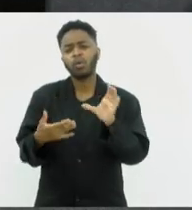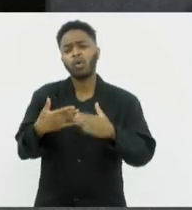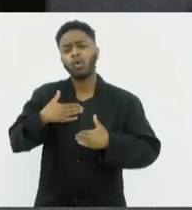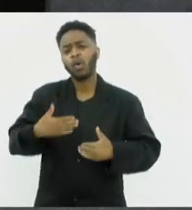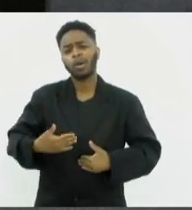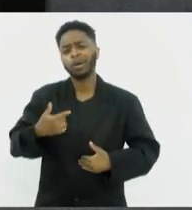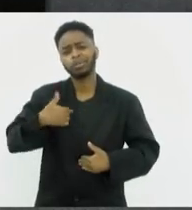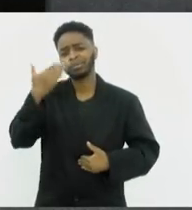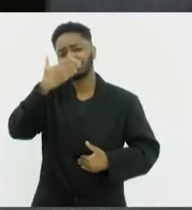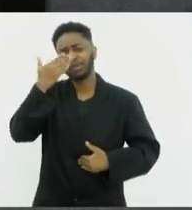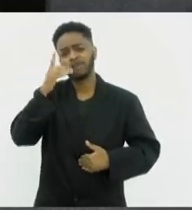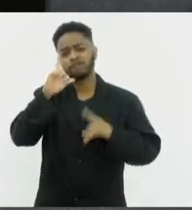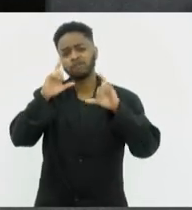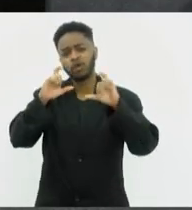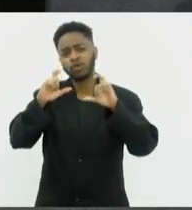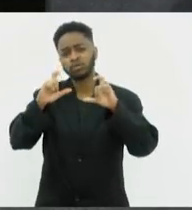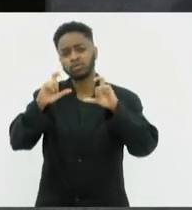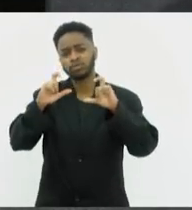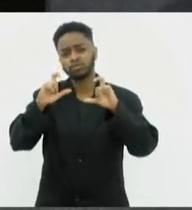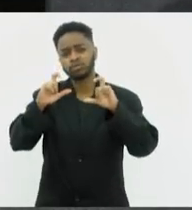a fotografia dele.